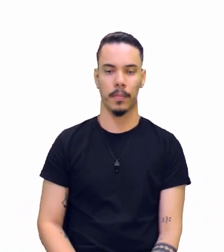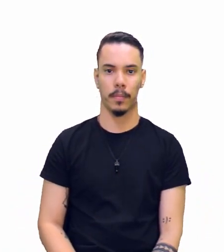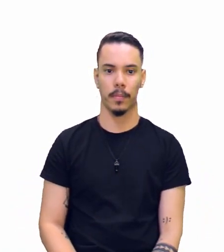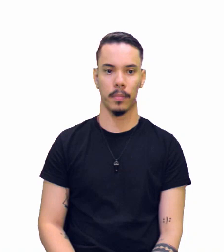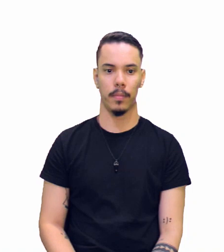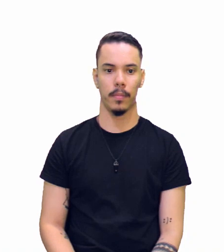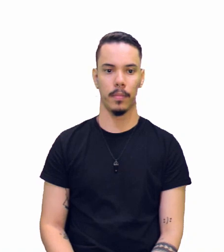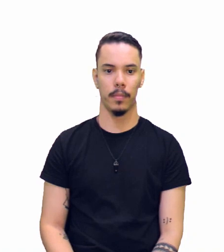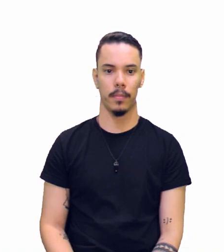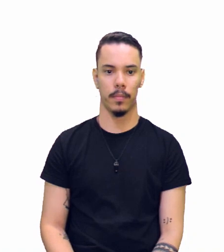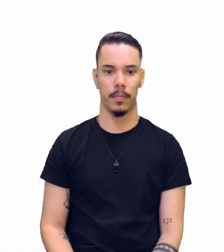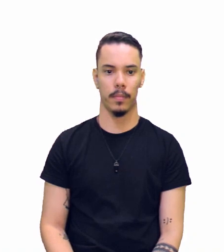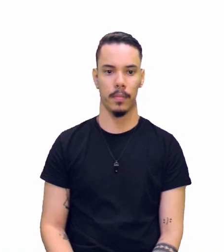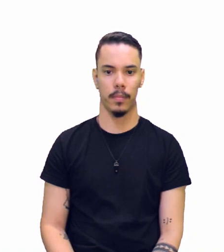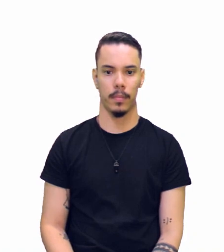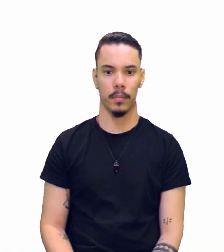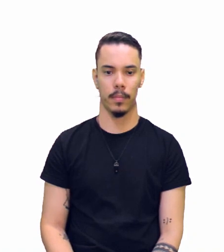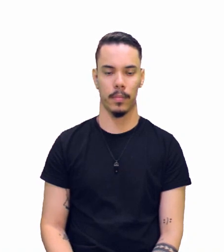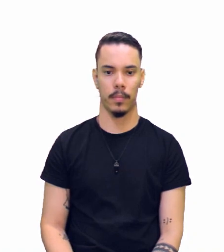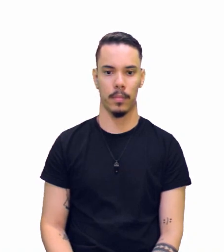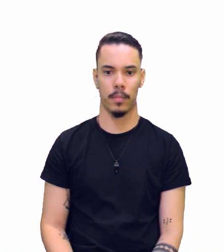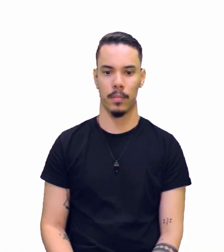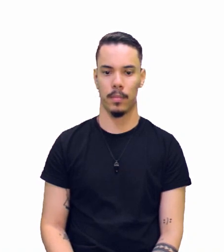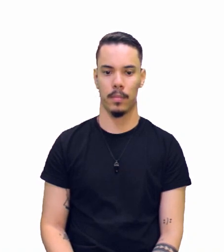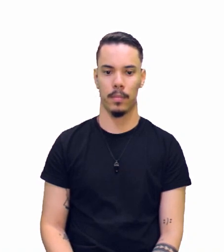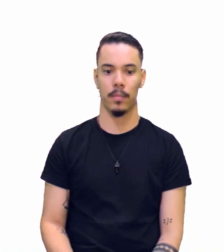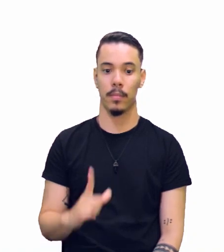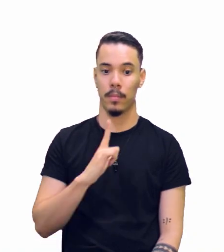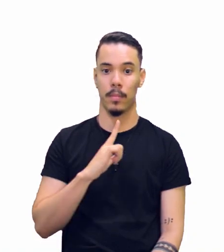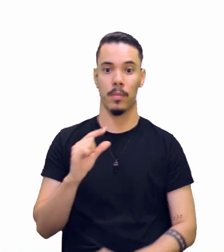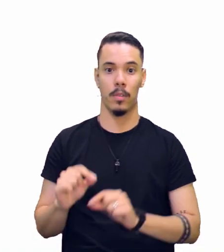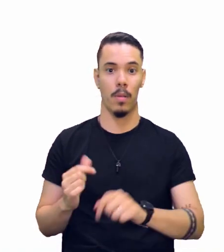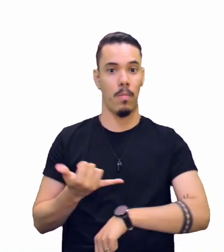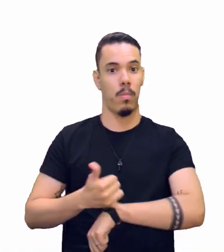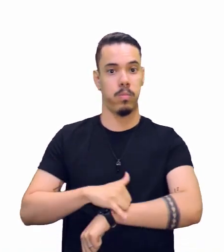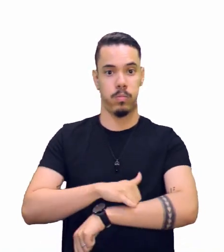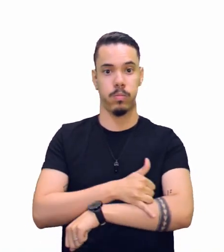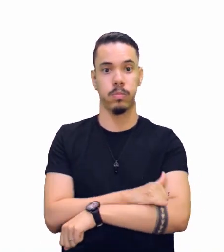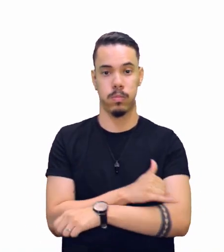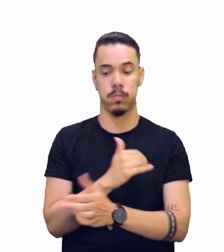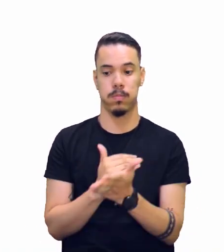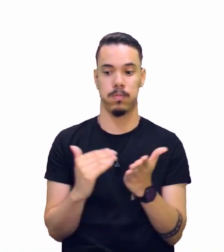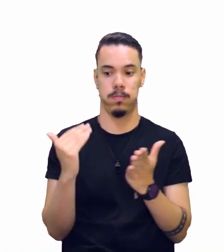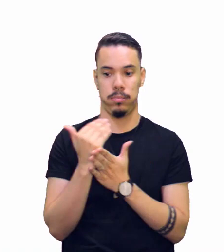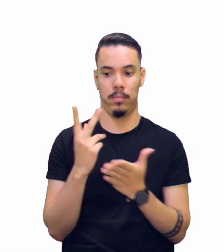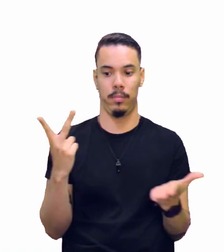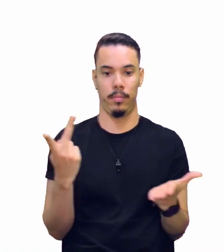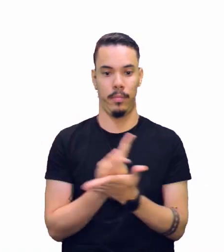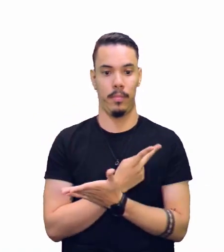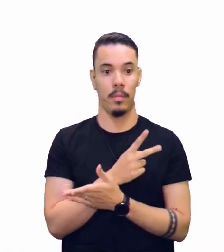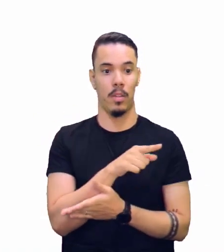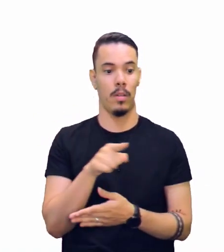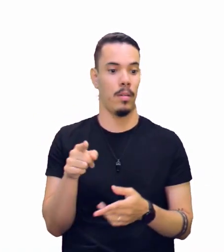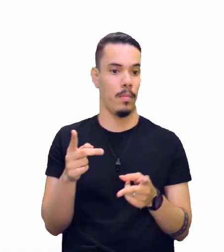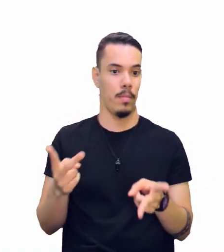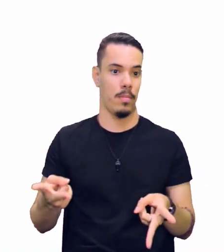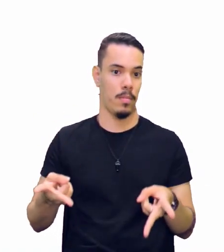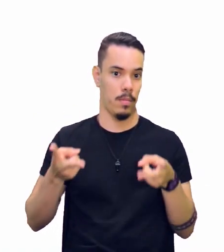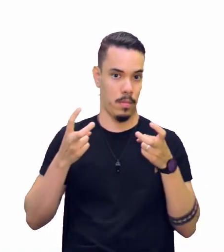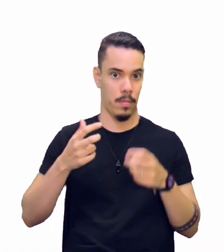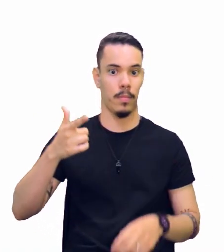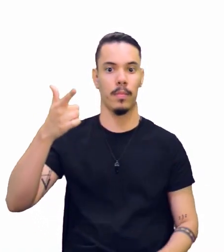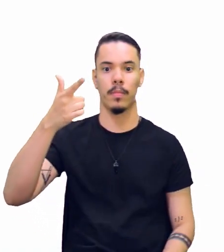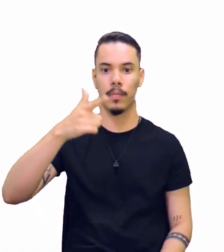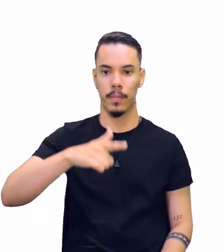Então, eles ou elas get fat, ficam, né, cheinhas. E é isso, aí você percebeu que o get mais uma